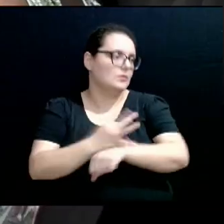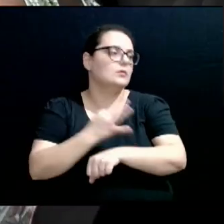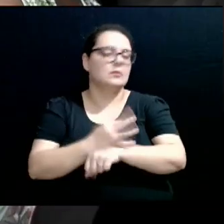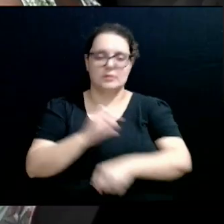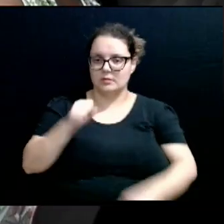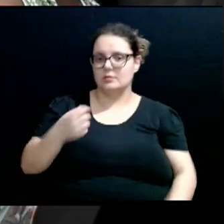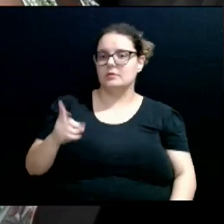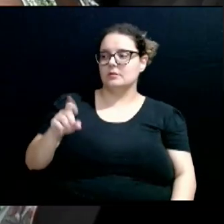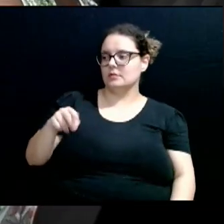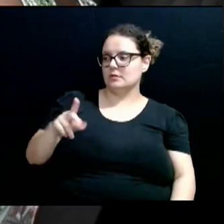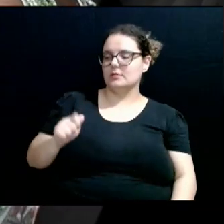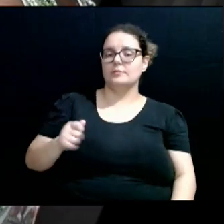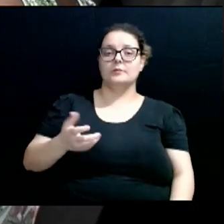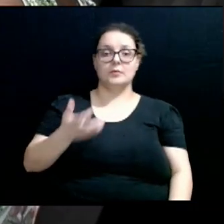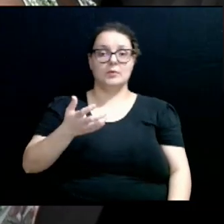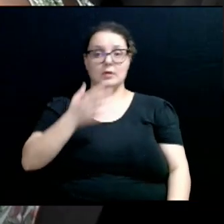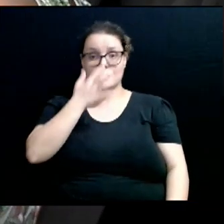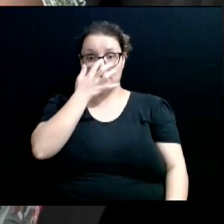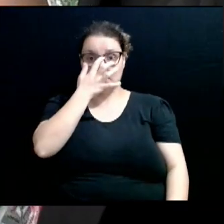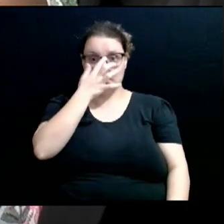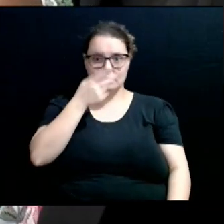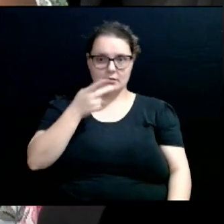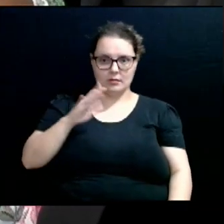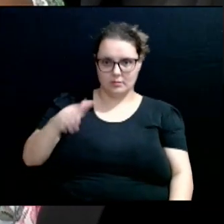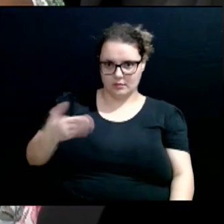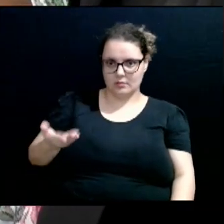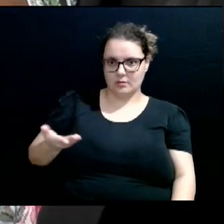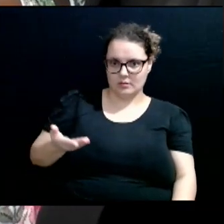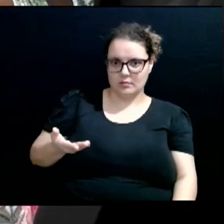queria colocar que quando coloco o MIPID,